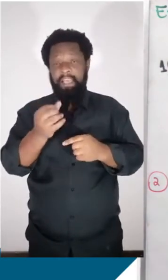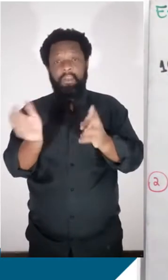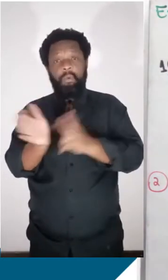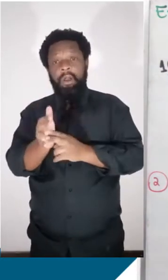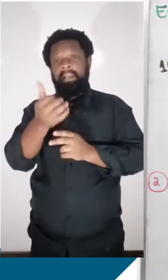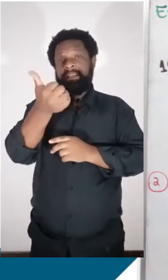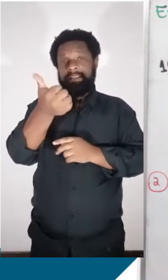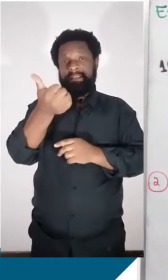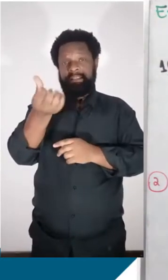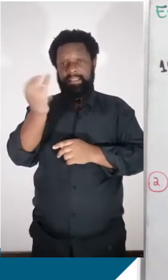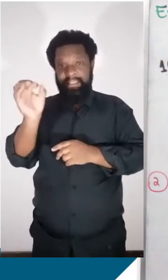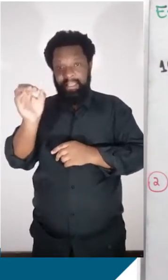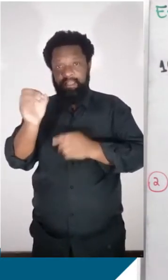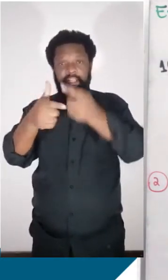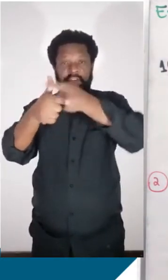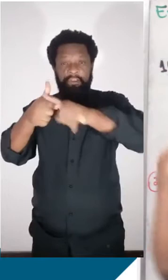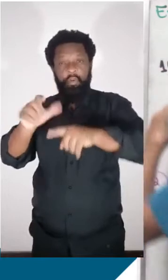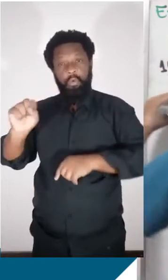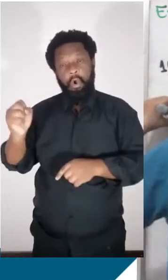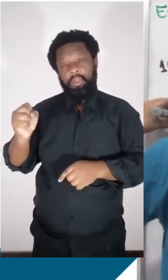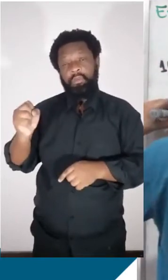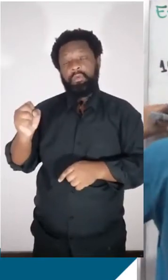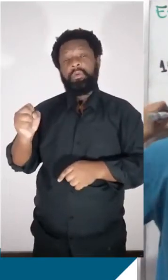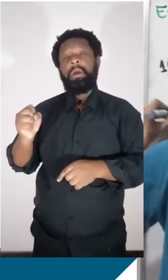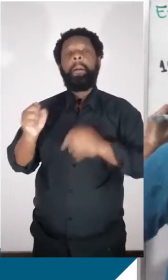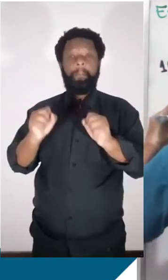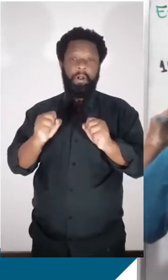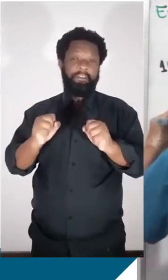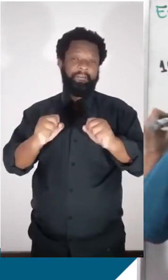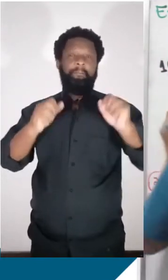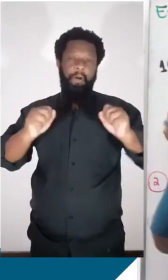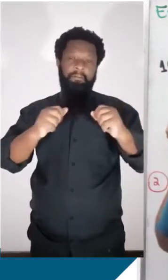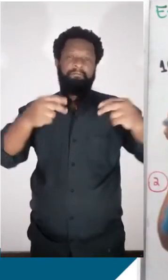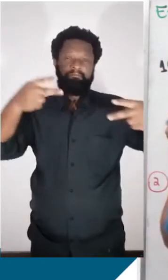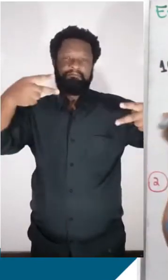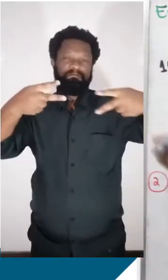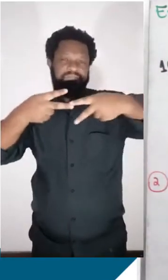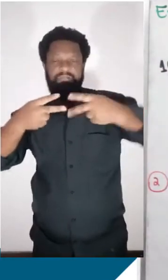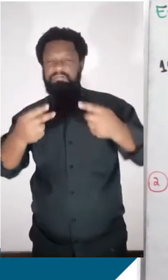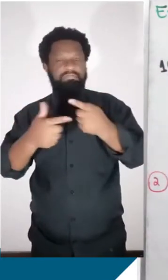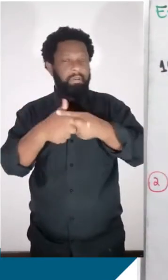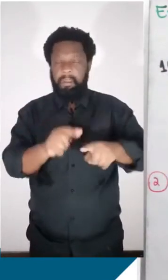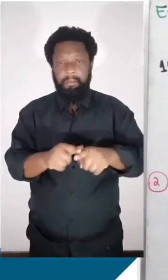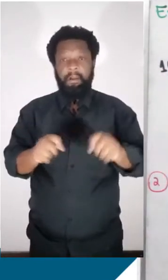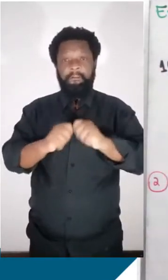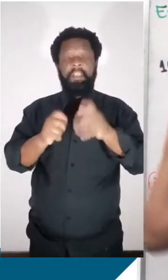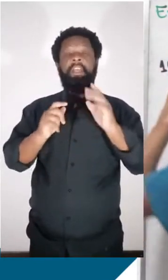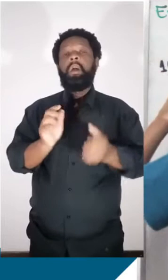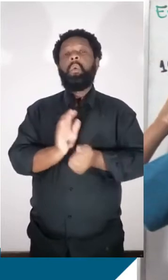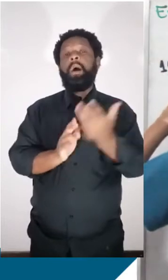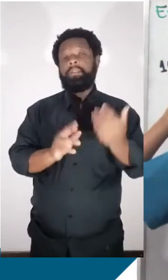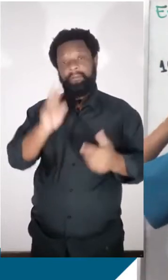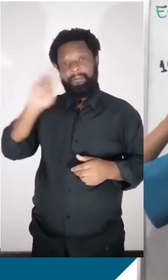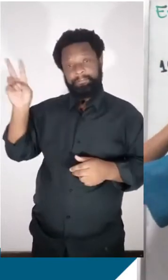160. 160 dividido por 8. Já fiz essa conta, tá bom? Você pode multiplicar cruzado, sem problema nenhum. Eu fiz ela aqui